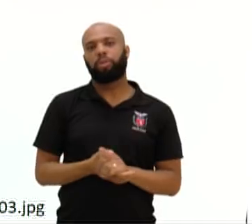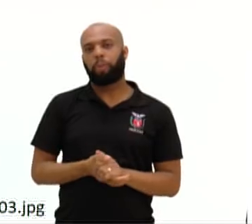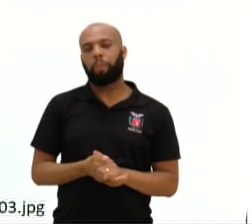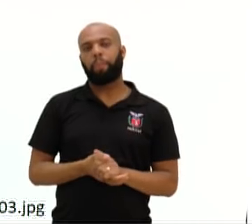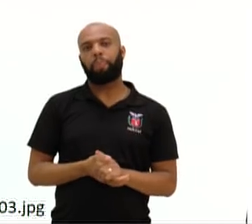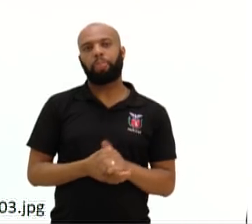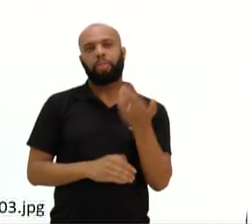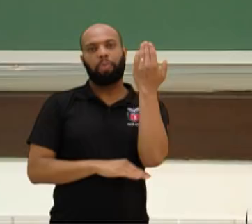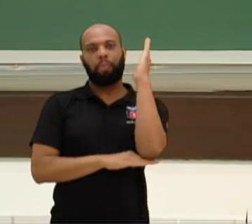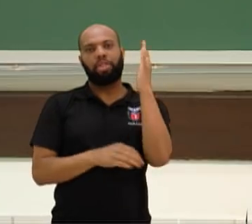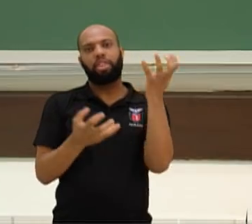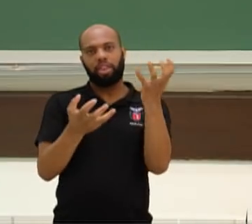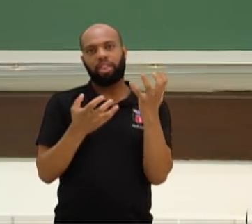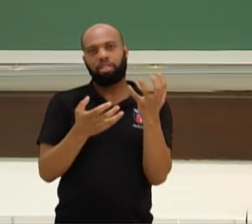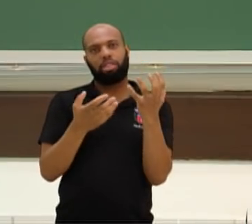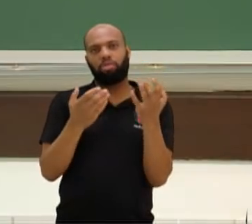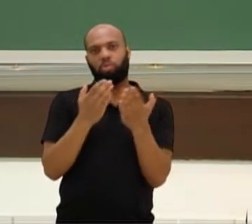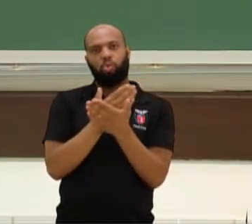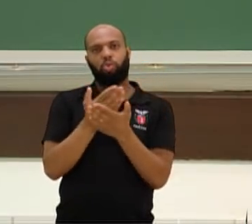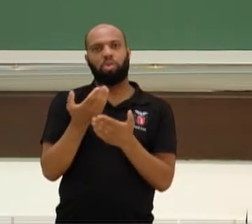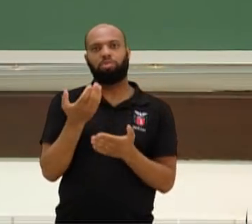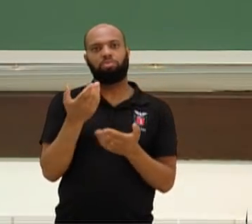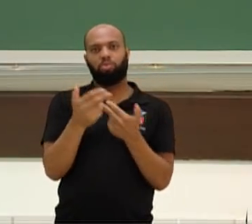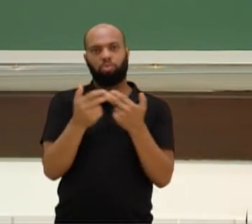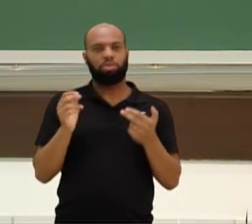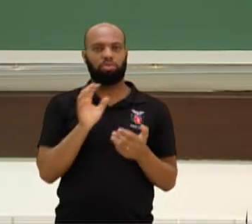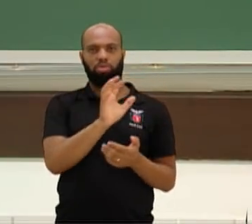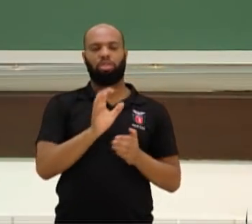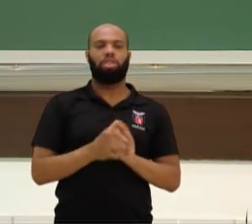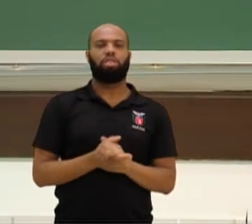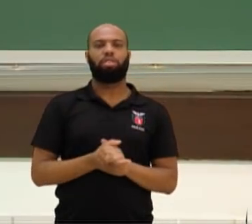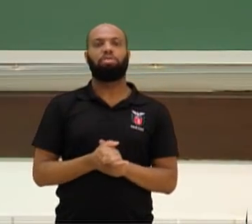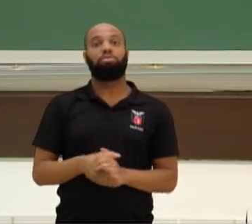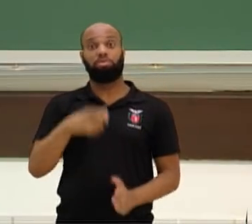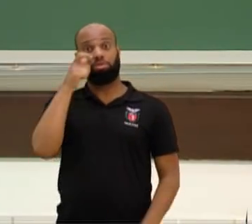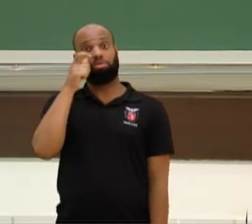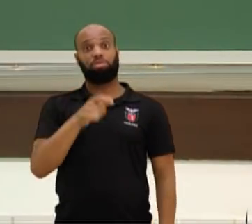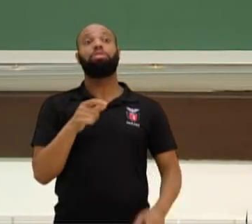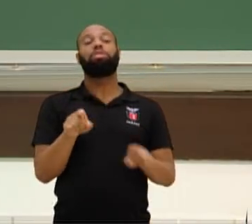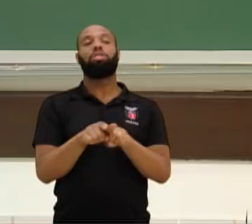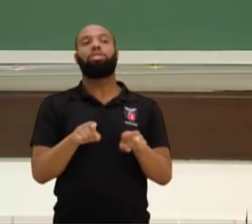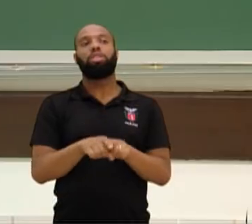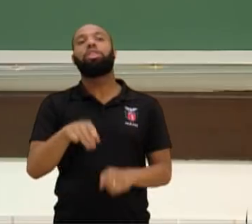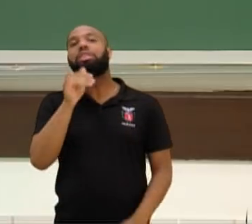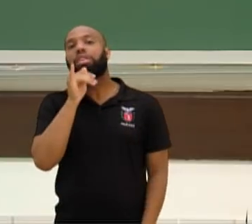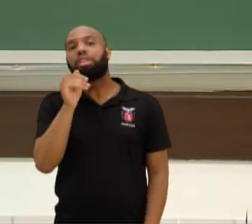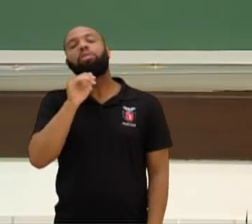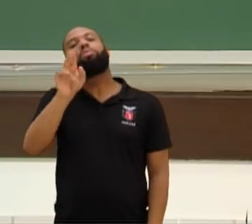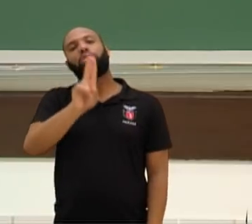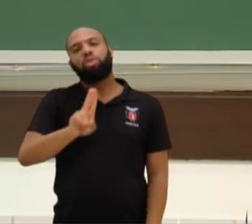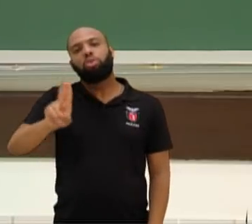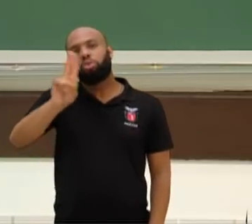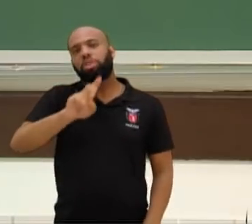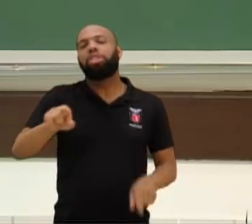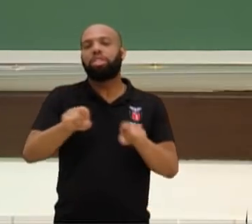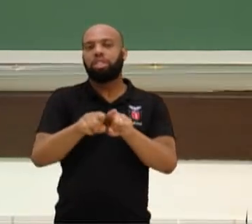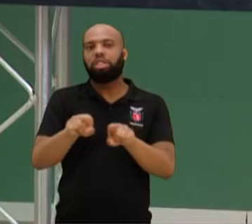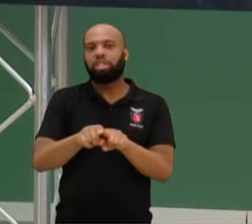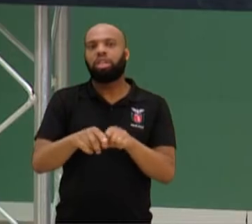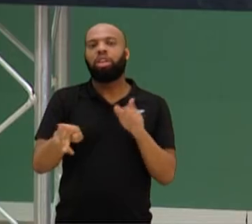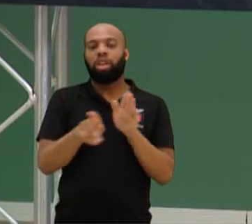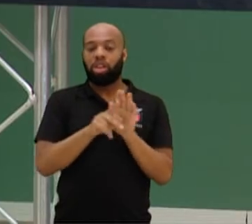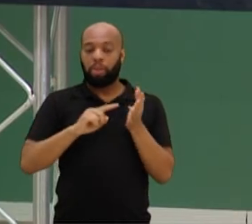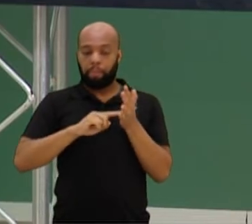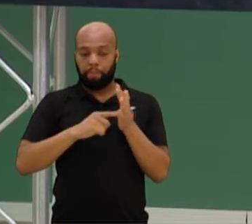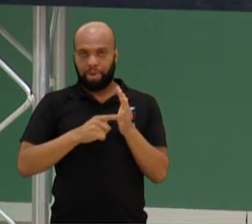você quer fixar o objeto. Muito interessante também, um exemplo útil e prático de uma